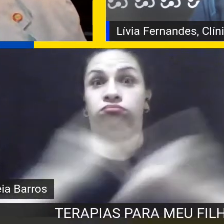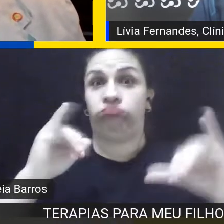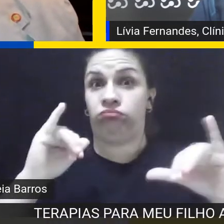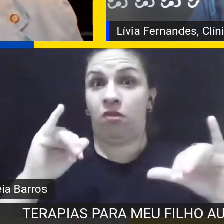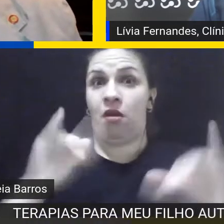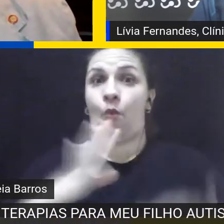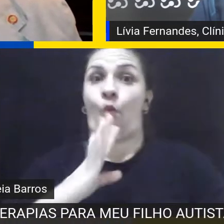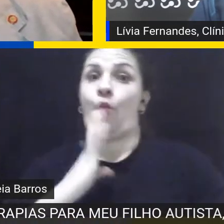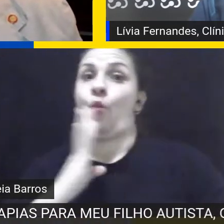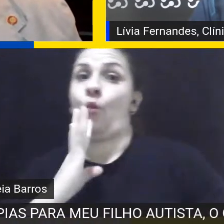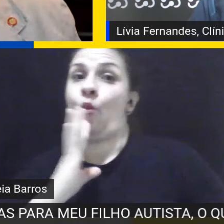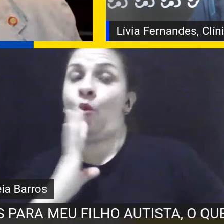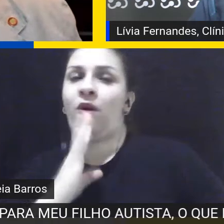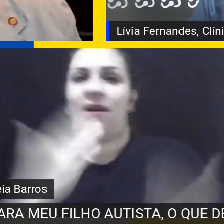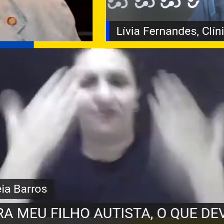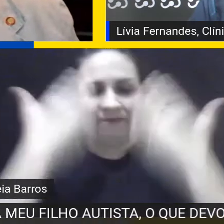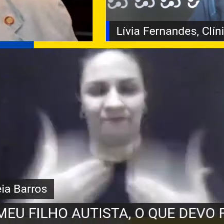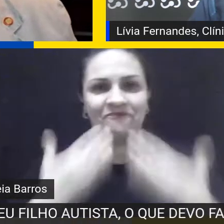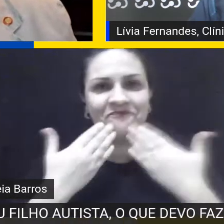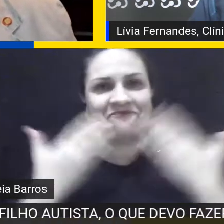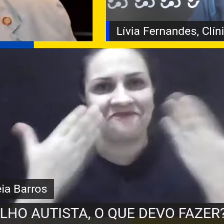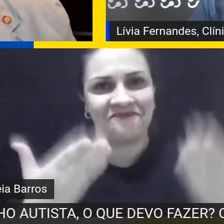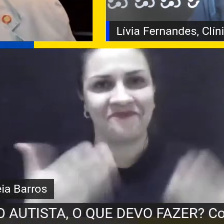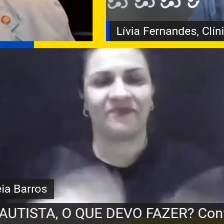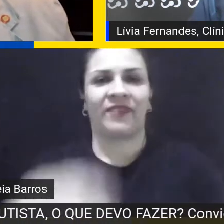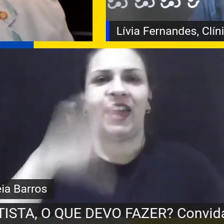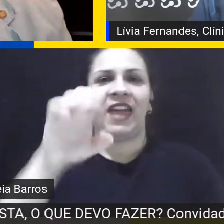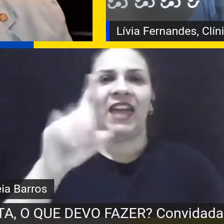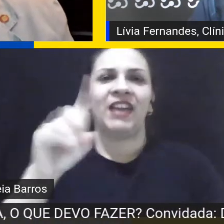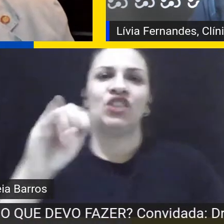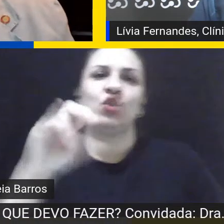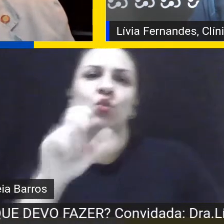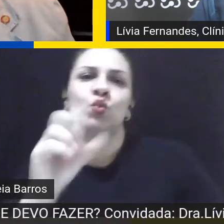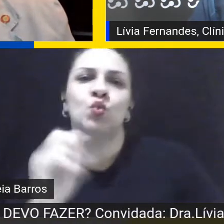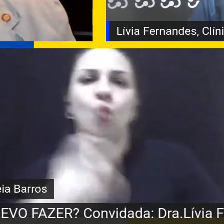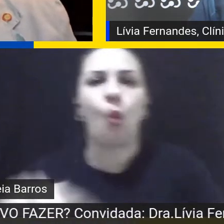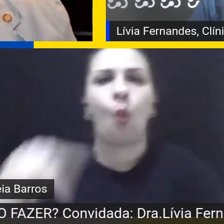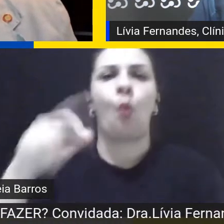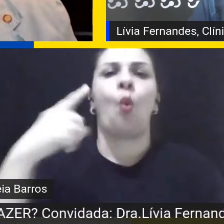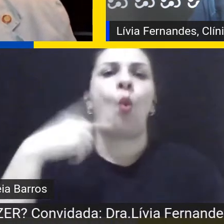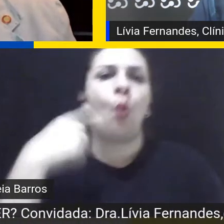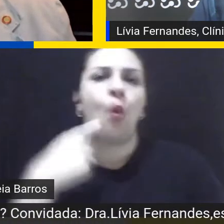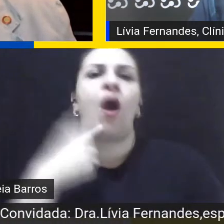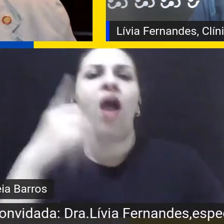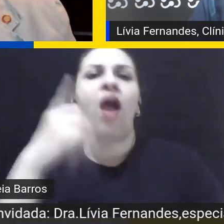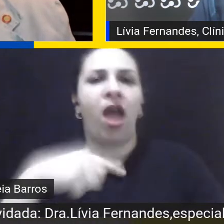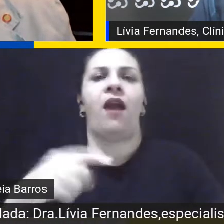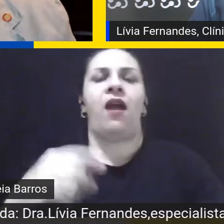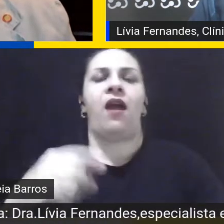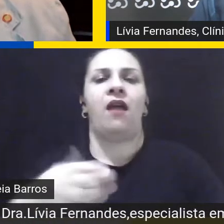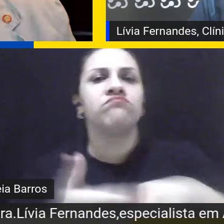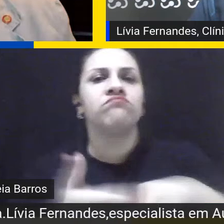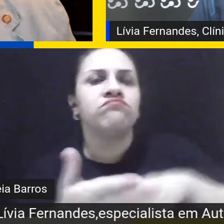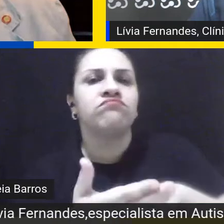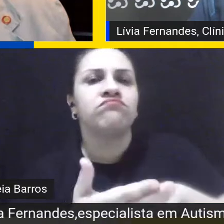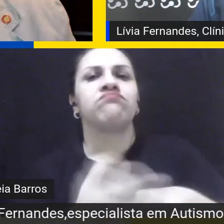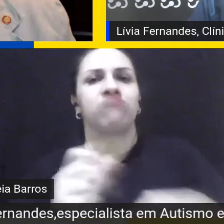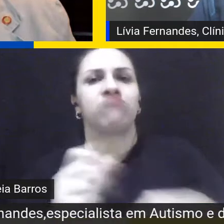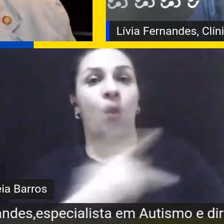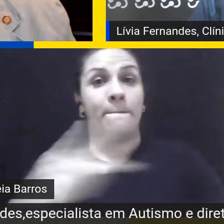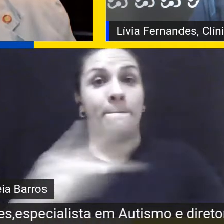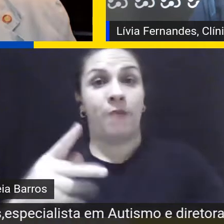me apresentar. Meu nome é Edilson Barbosa, eu sou advogado, eu estou como presidente da Comissão